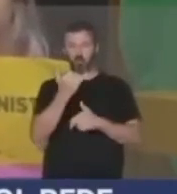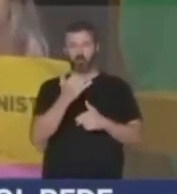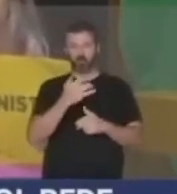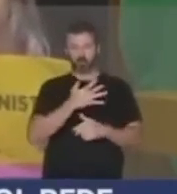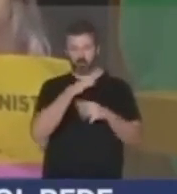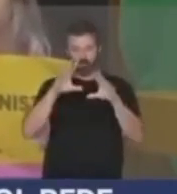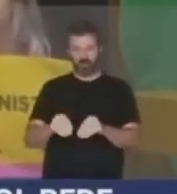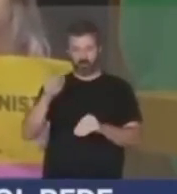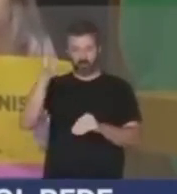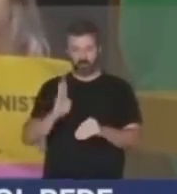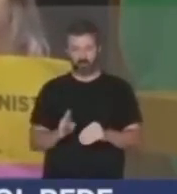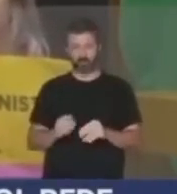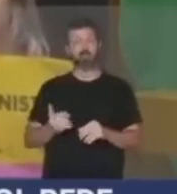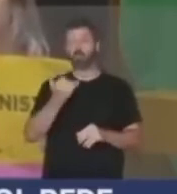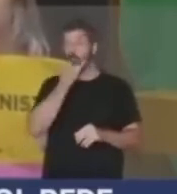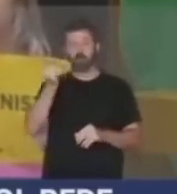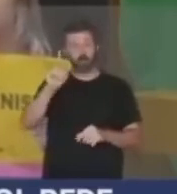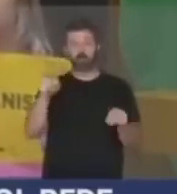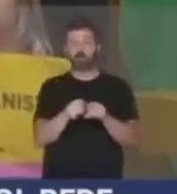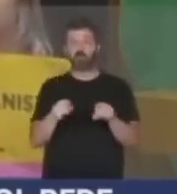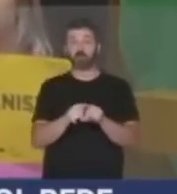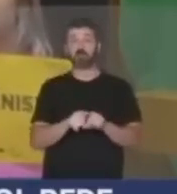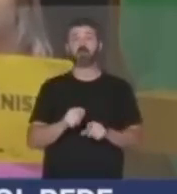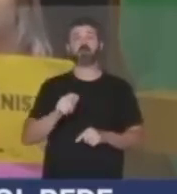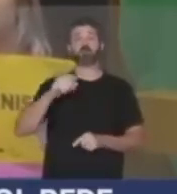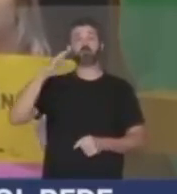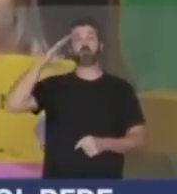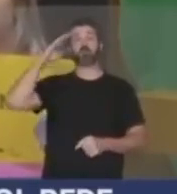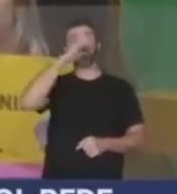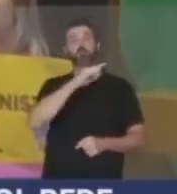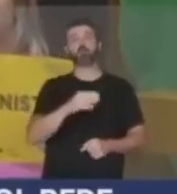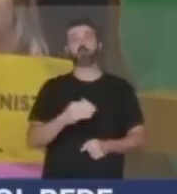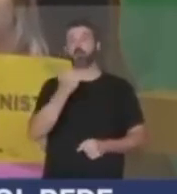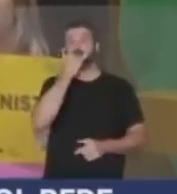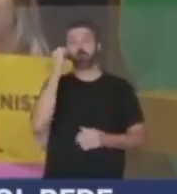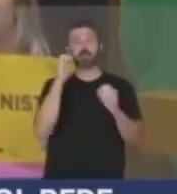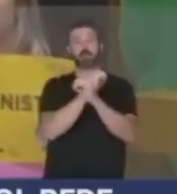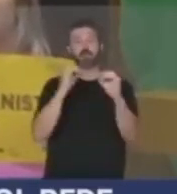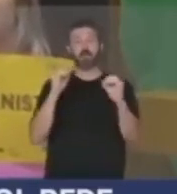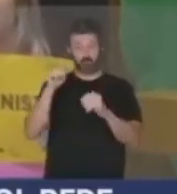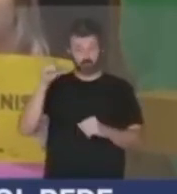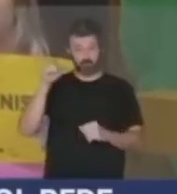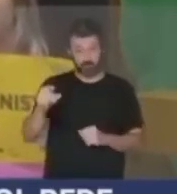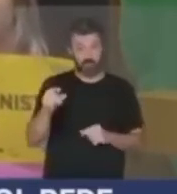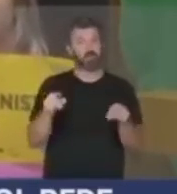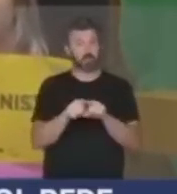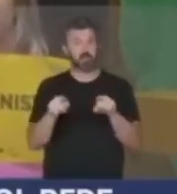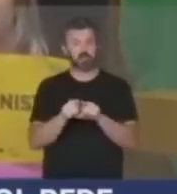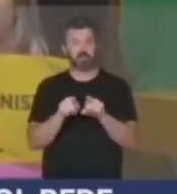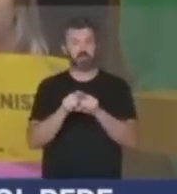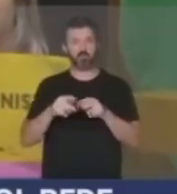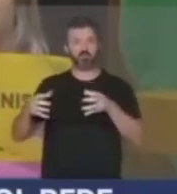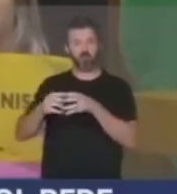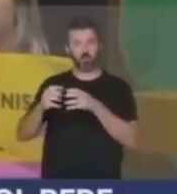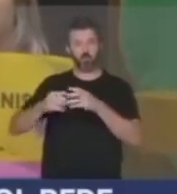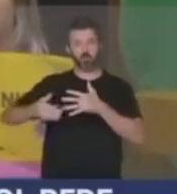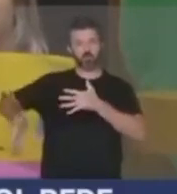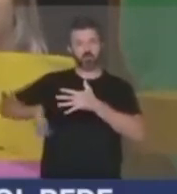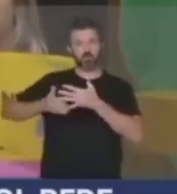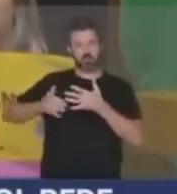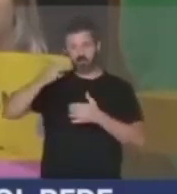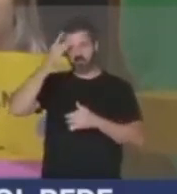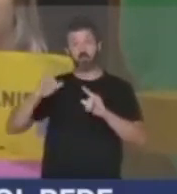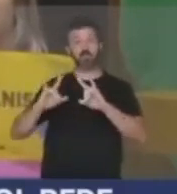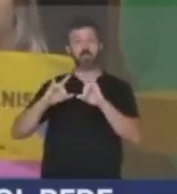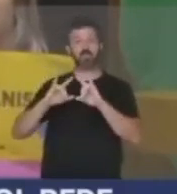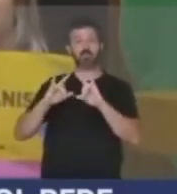golpe militar. E sem anistia para Jair Bolsonaro, para ele e a sua corja, a sua